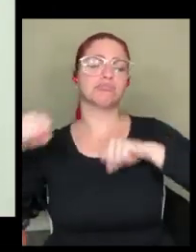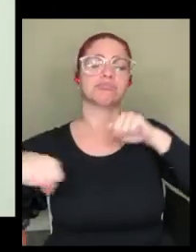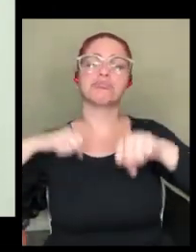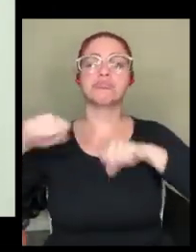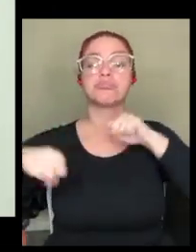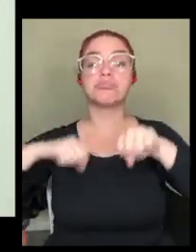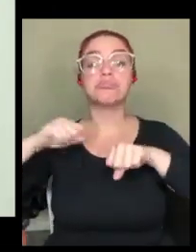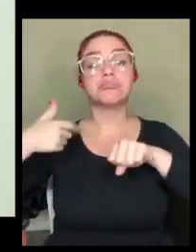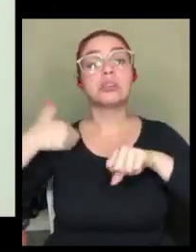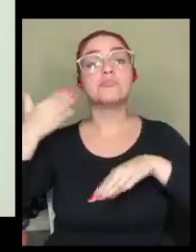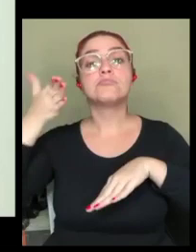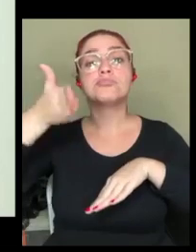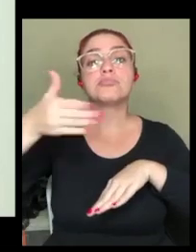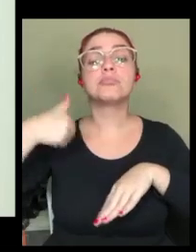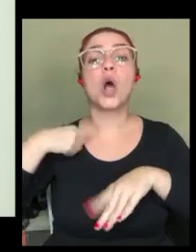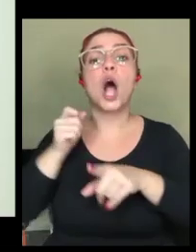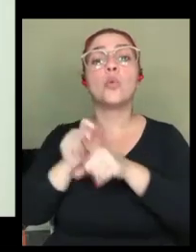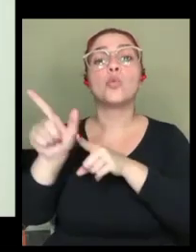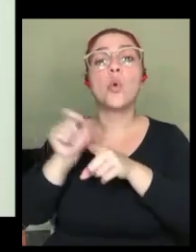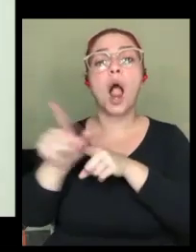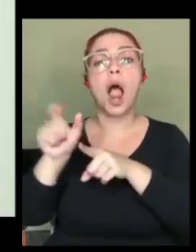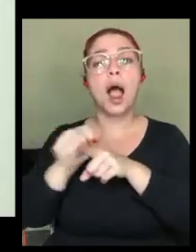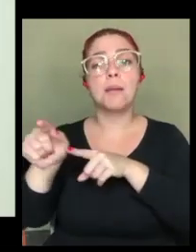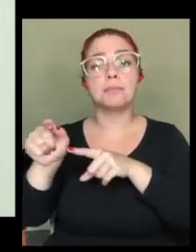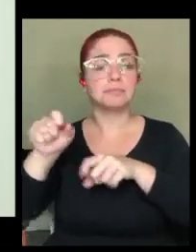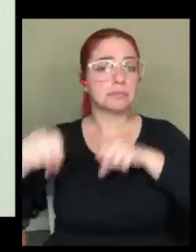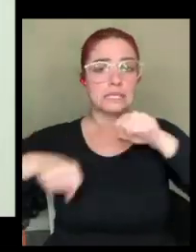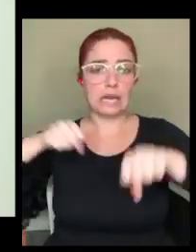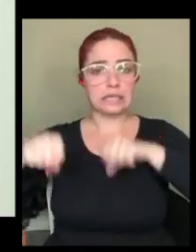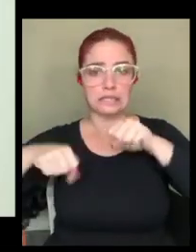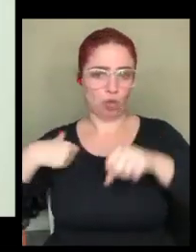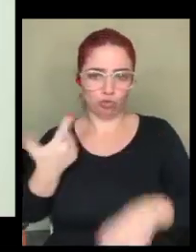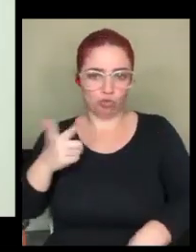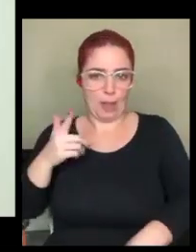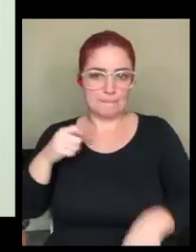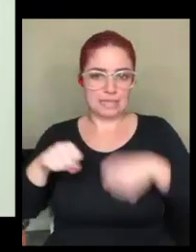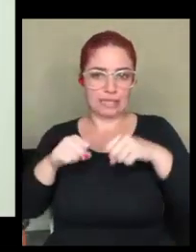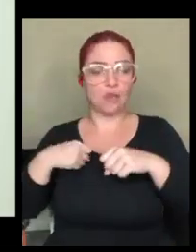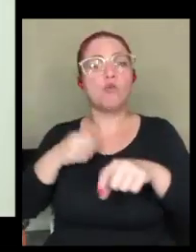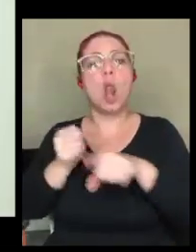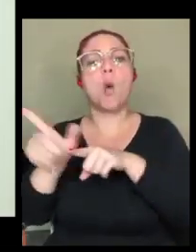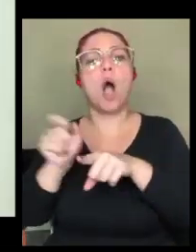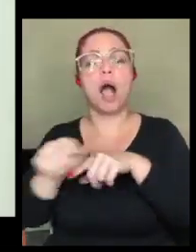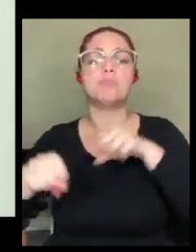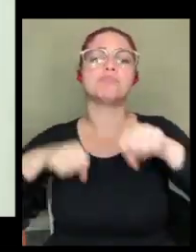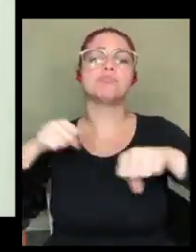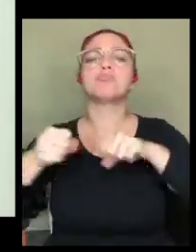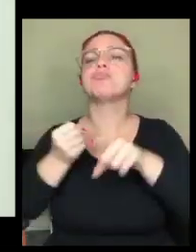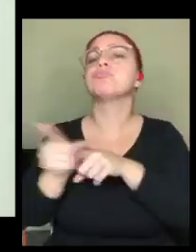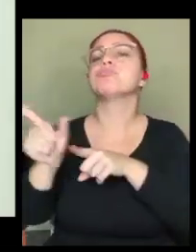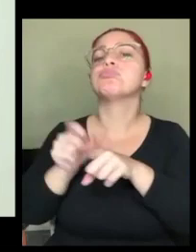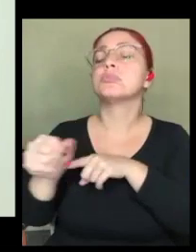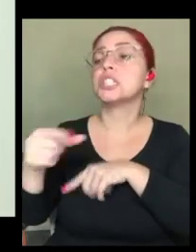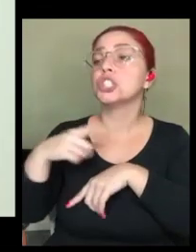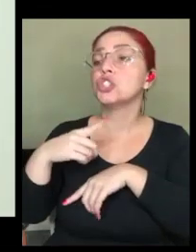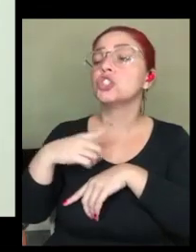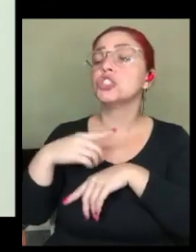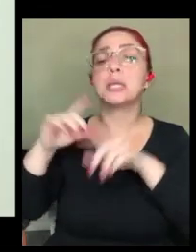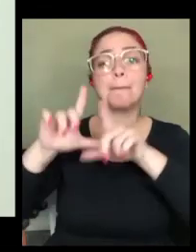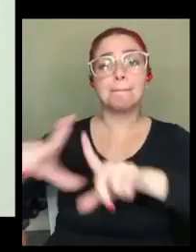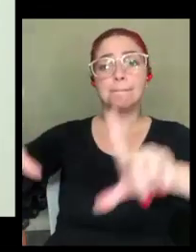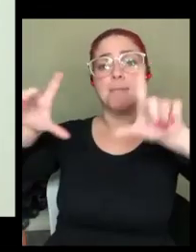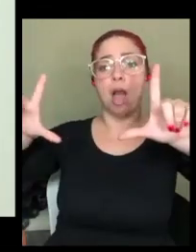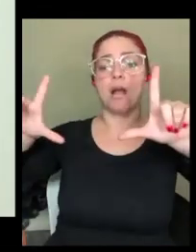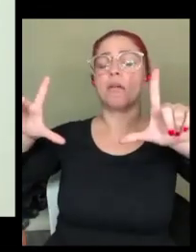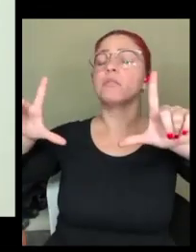parque, certo? Aí cheguei lá, fui alugar uma bicicleta, porque eu não tinha bicicleta, fui lá alugar. Aí cheguei lá e